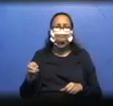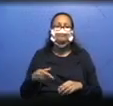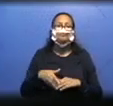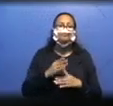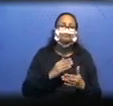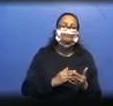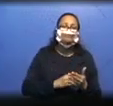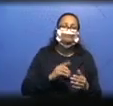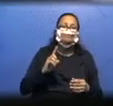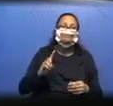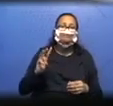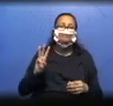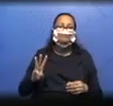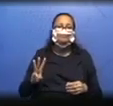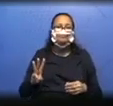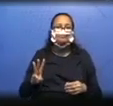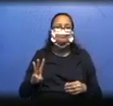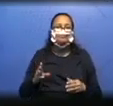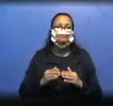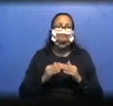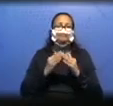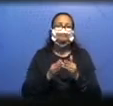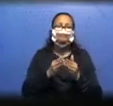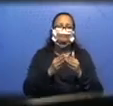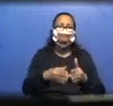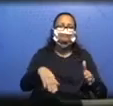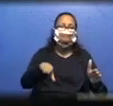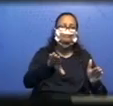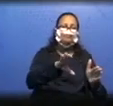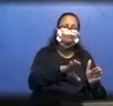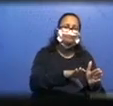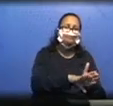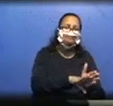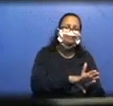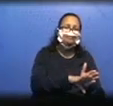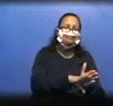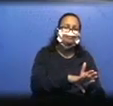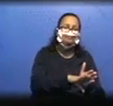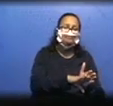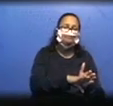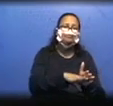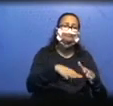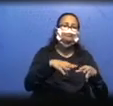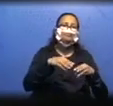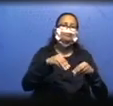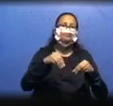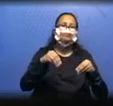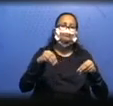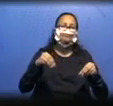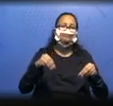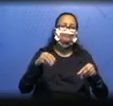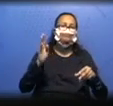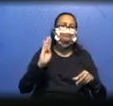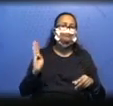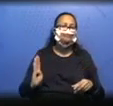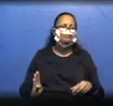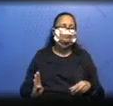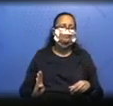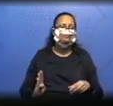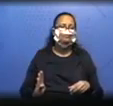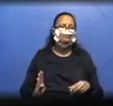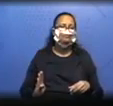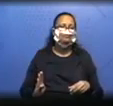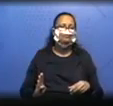aqueles 13 navios, eles chegaram ao litoral da terra que